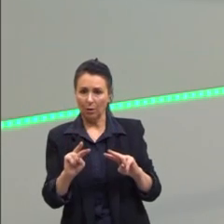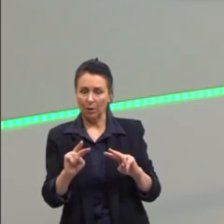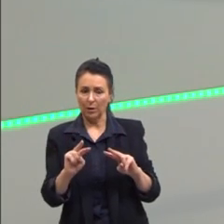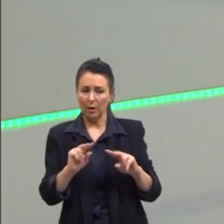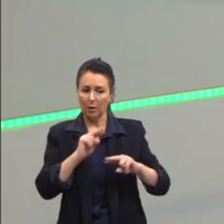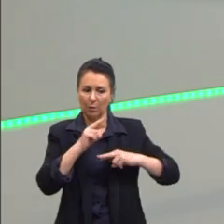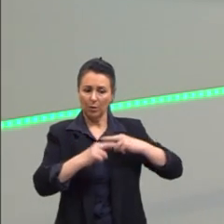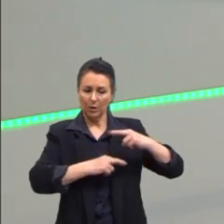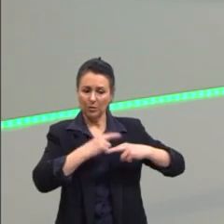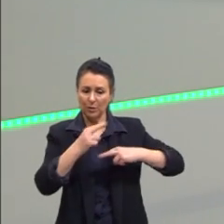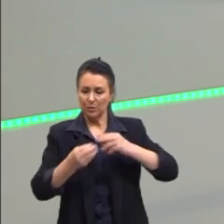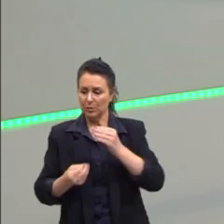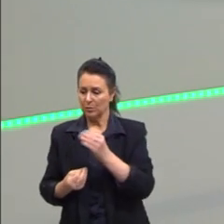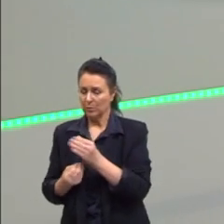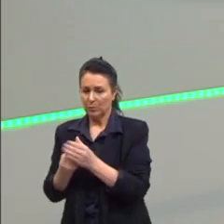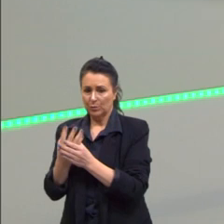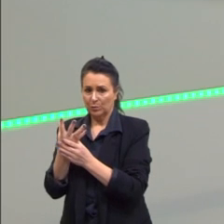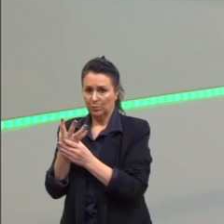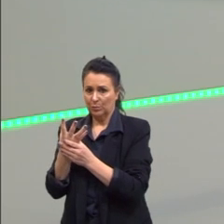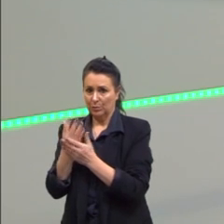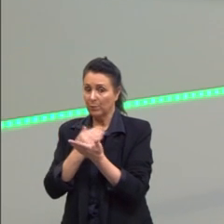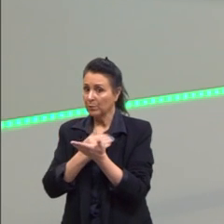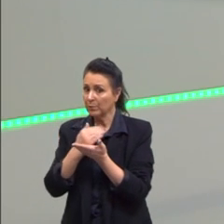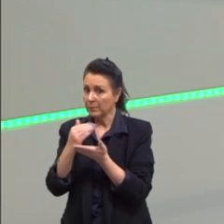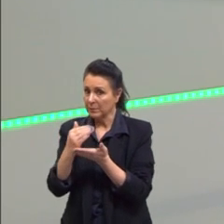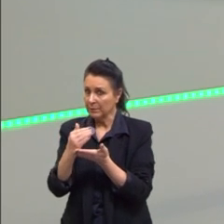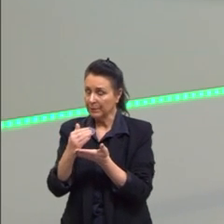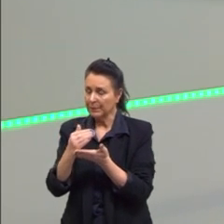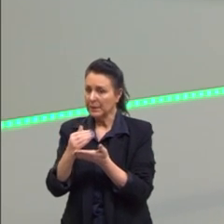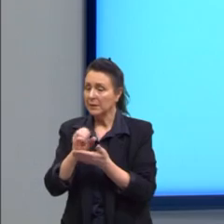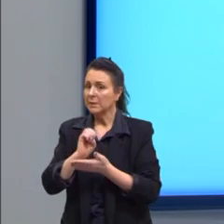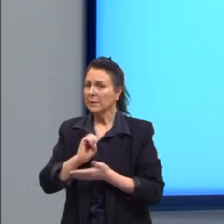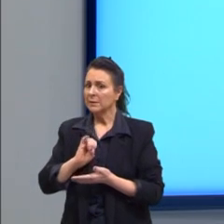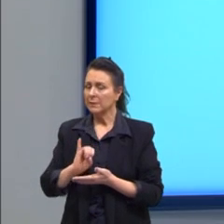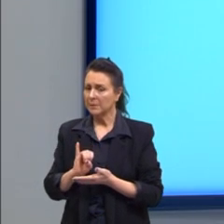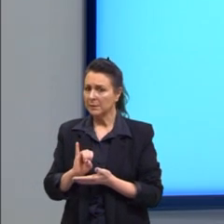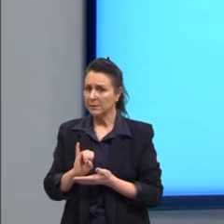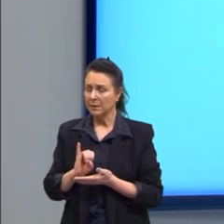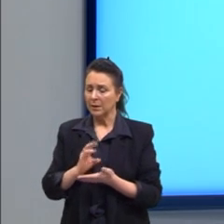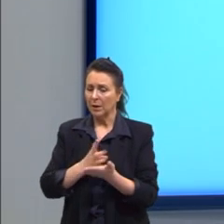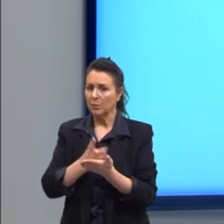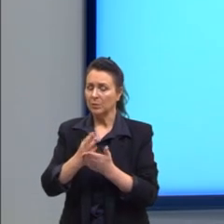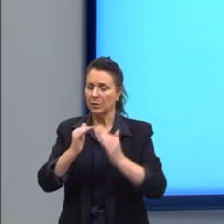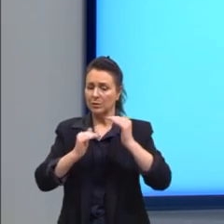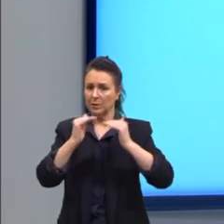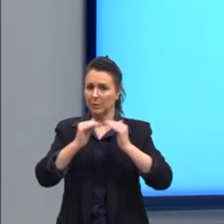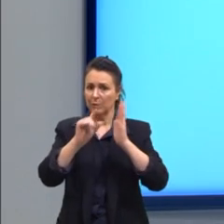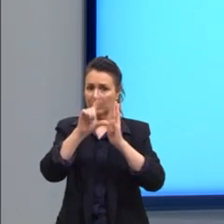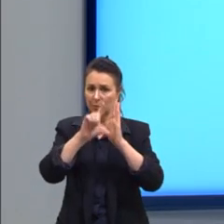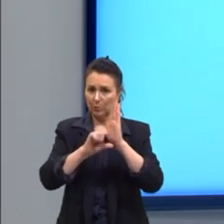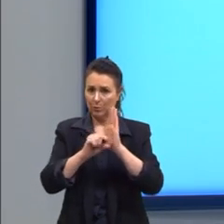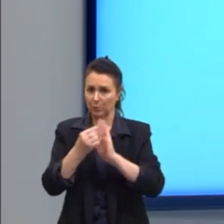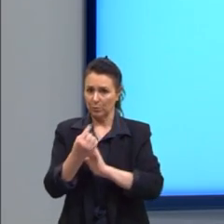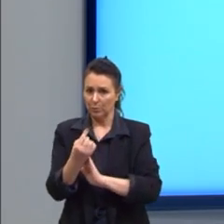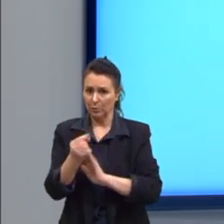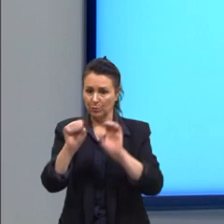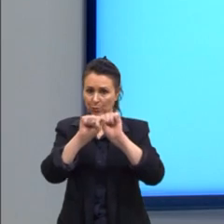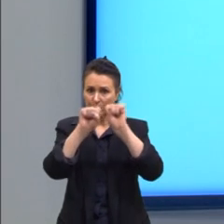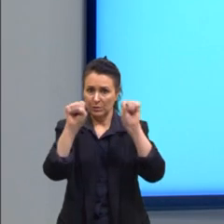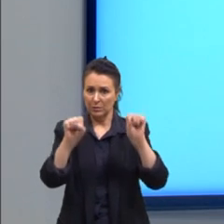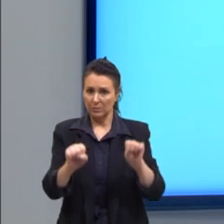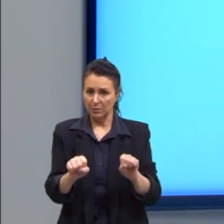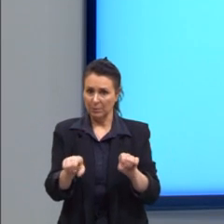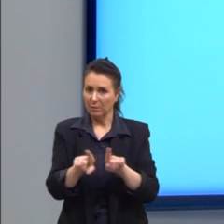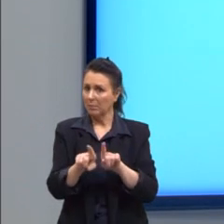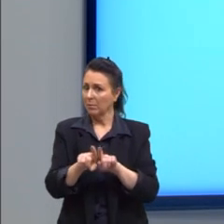sempre o reagente formando o produto aquele Inicial se a constante de equilíbrio é menor do que um sistema ele